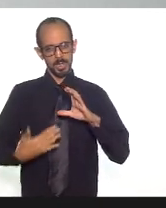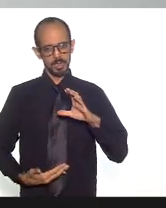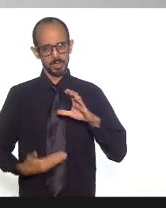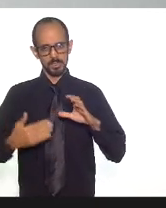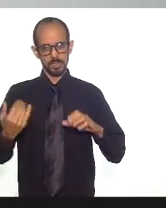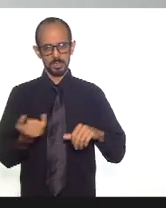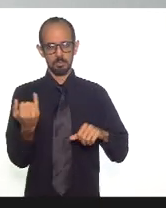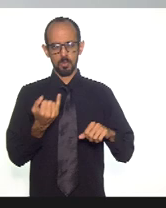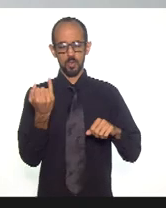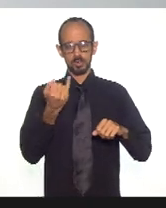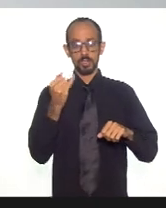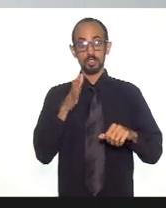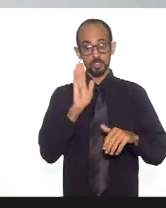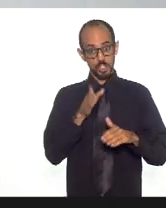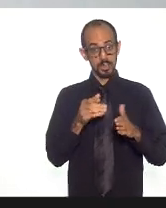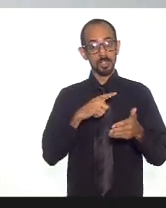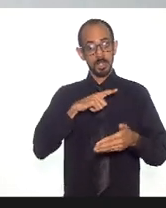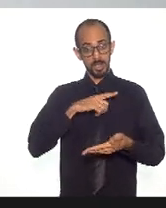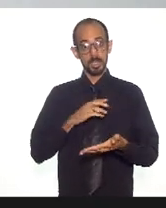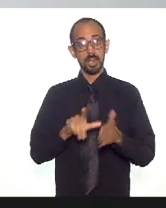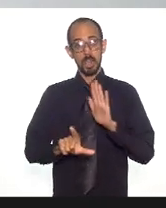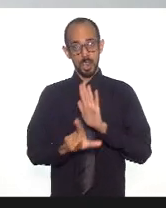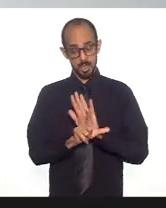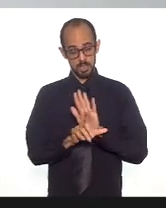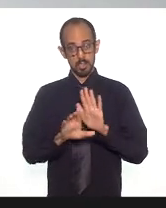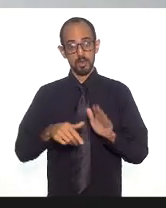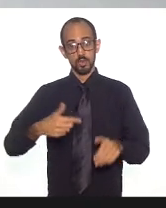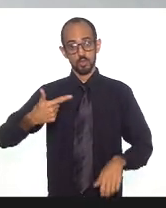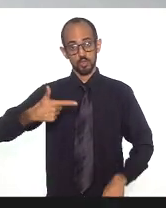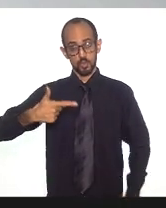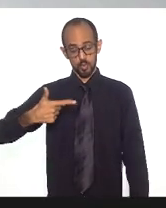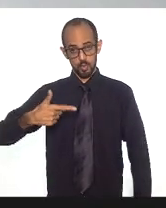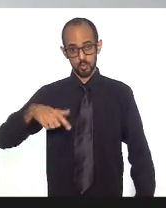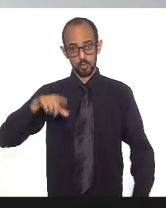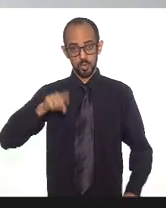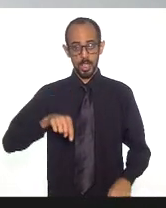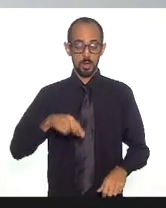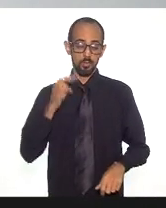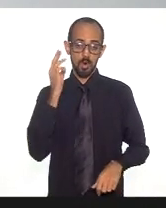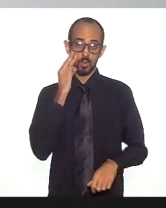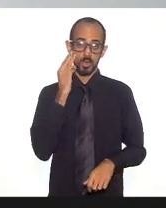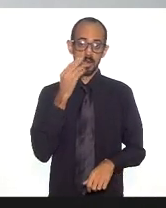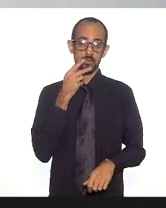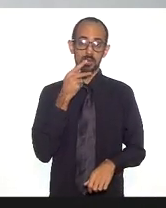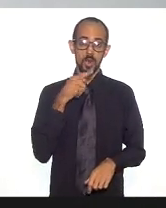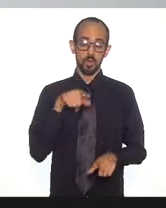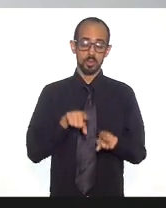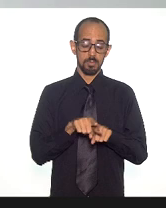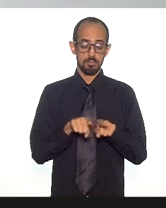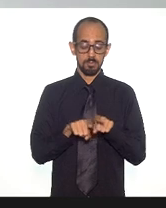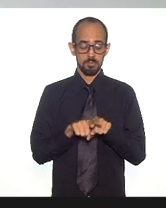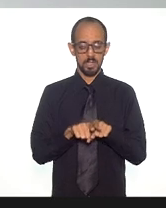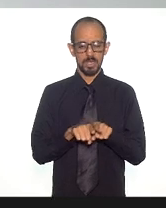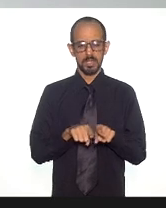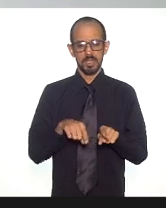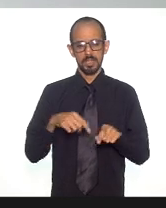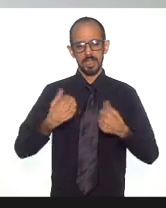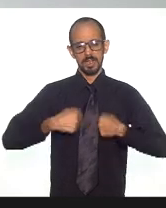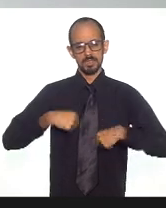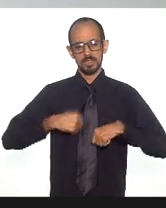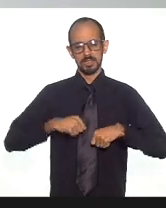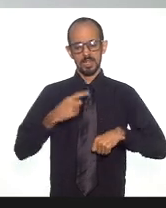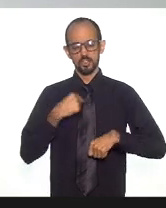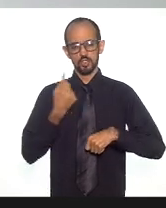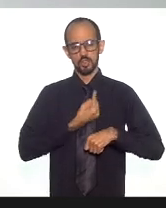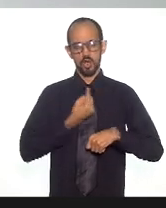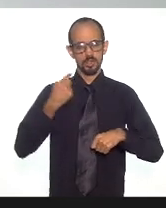e que é importante que seja cumprido. O segundo é um debate que já foi antecipado aqui pelo deputado Valdec, que é a necessidade de a gente